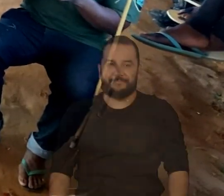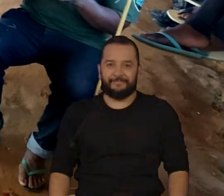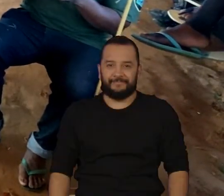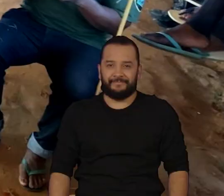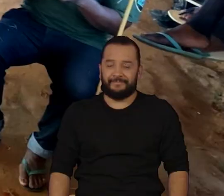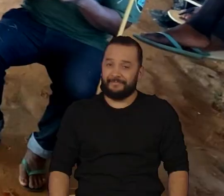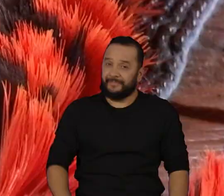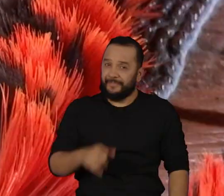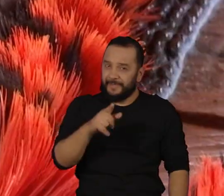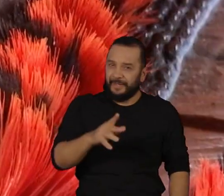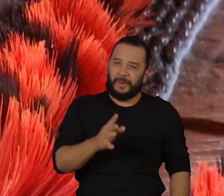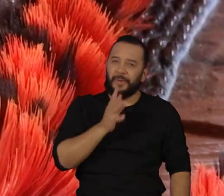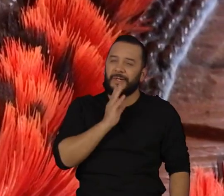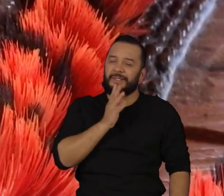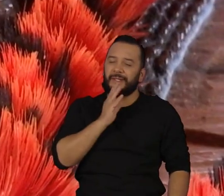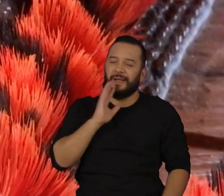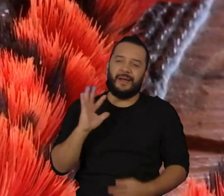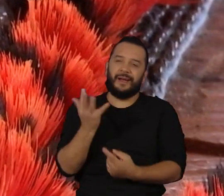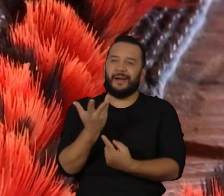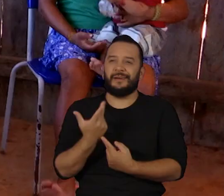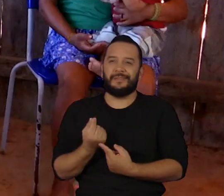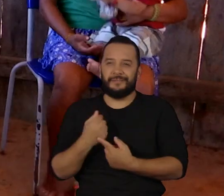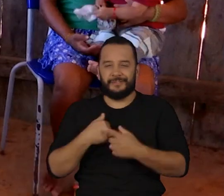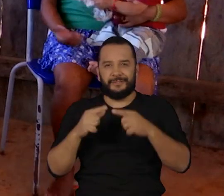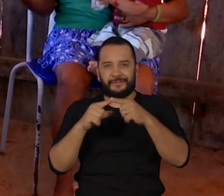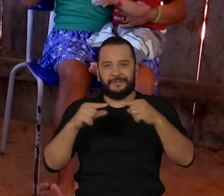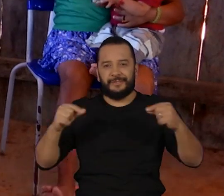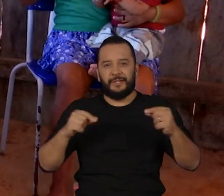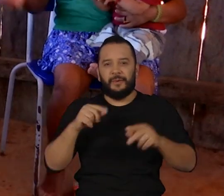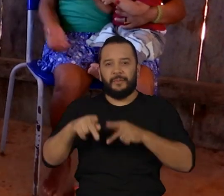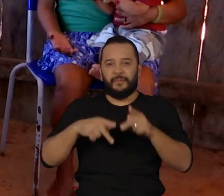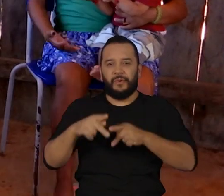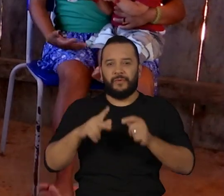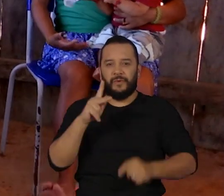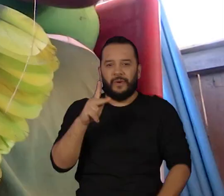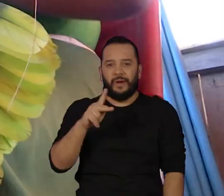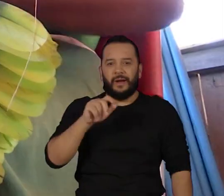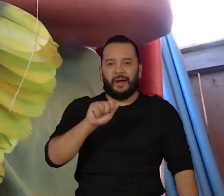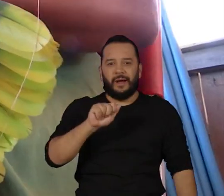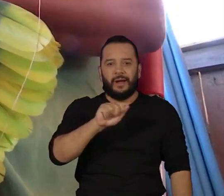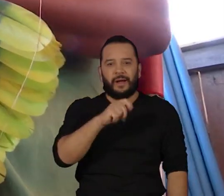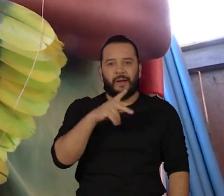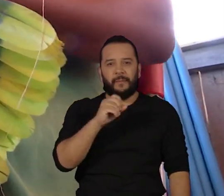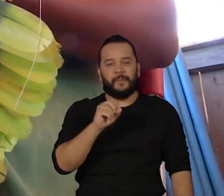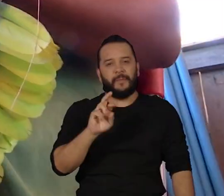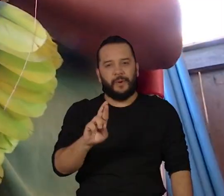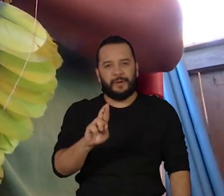Conheça a rica arte plumária do povo indígena Kaapor.